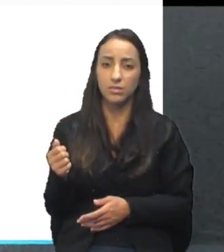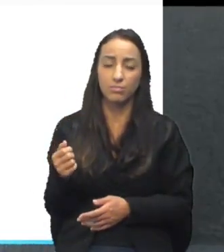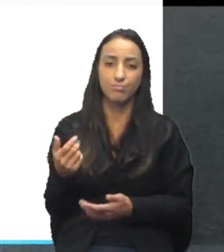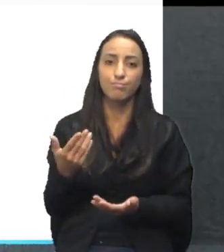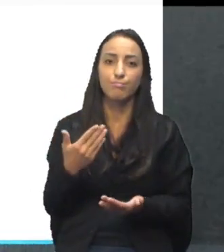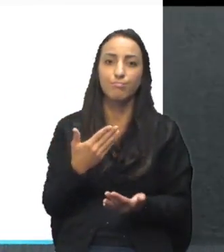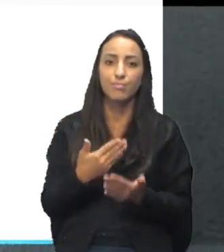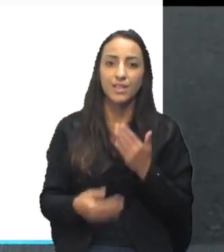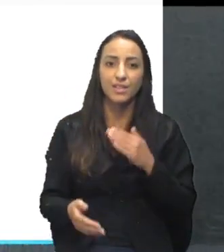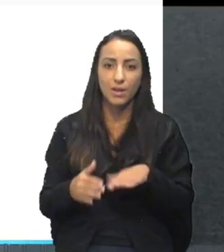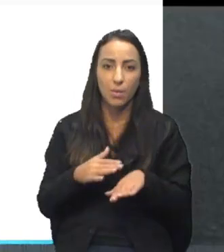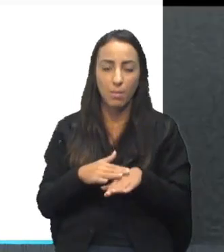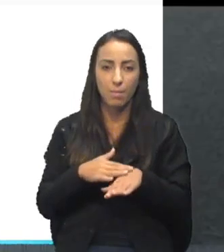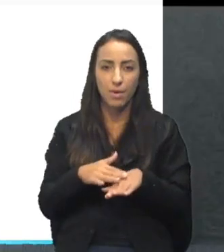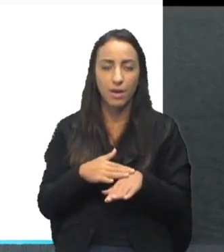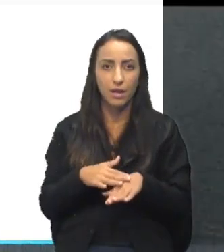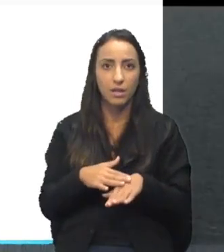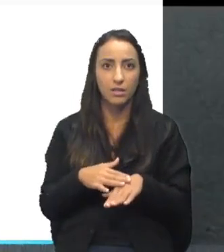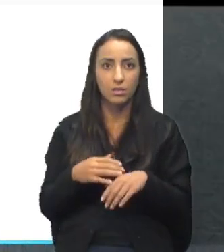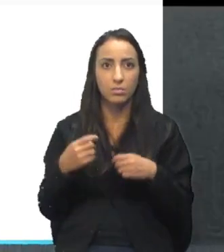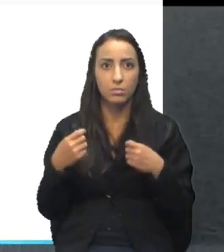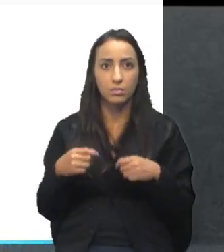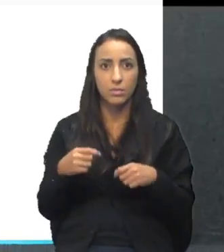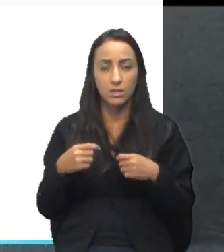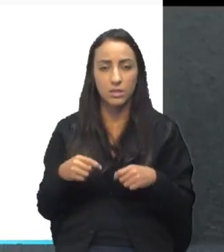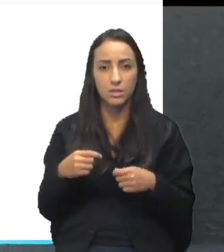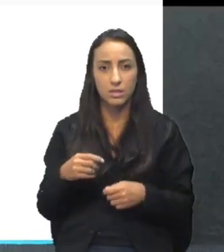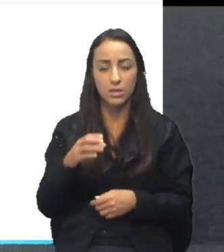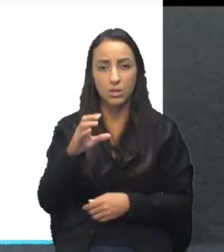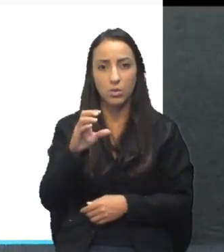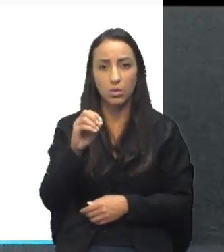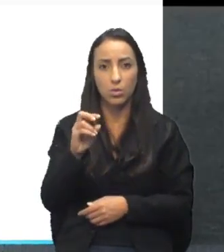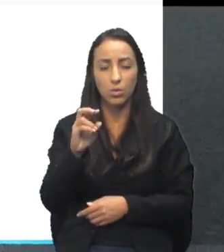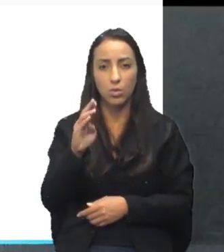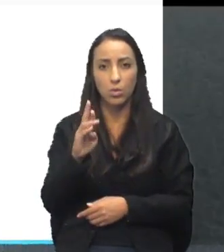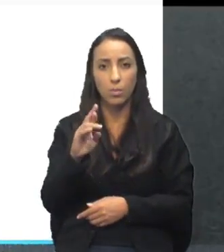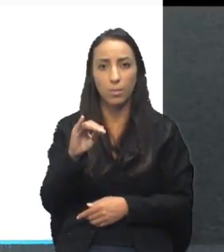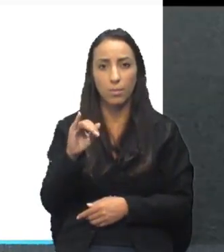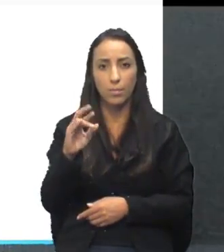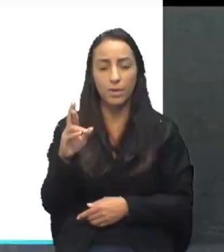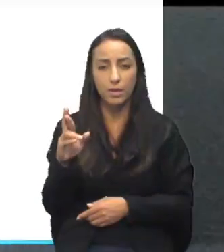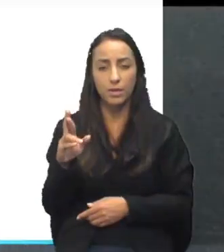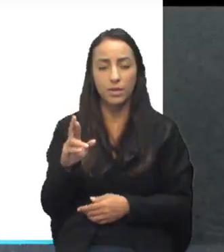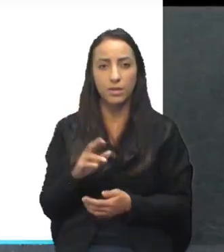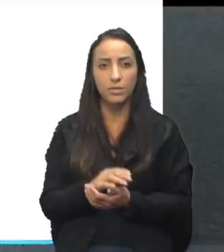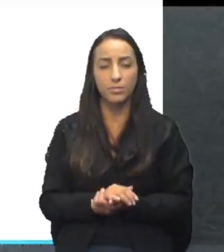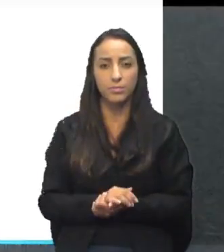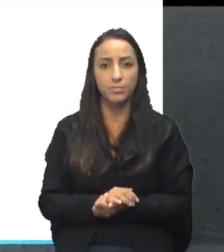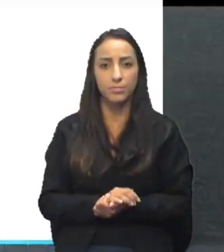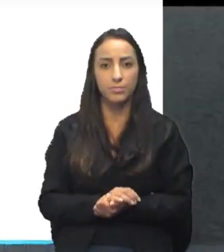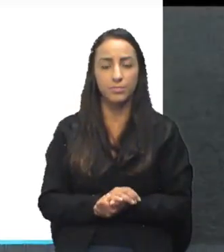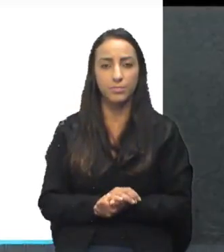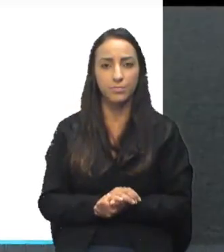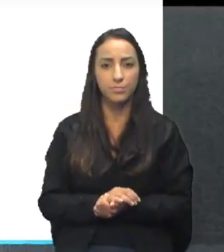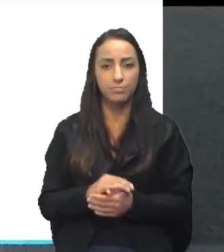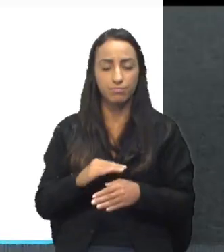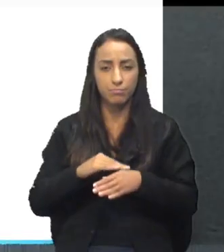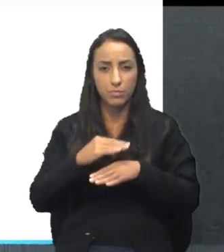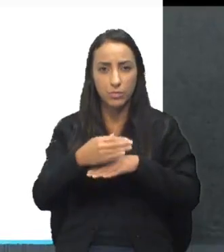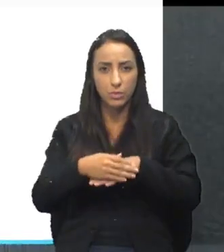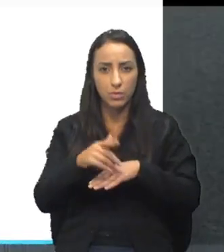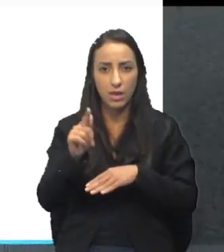minha pele. Portanto, os curativos precisam ser realizados na técnica asséptica